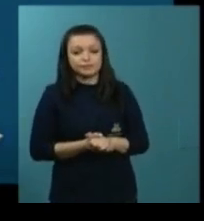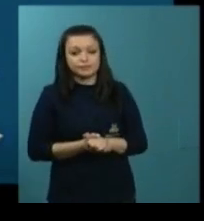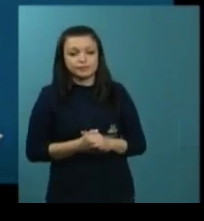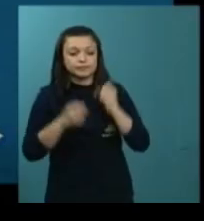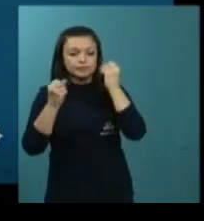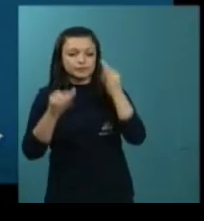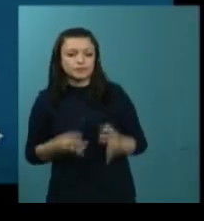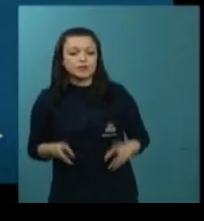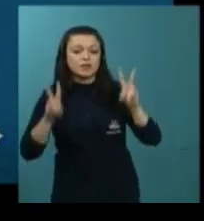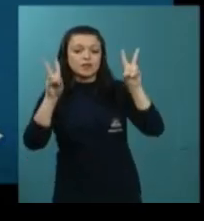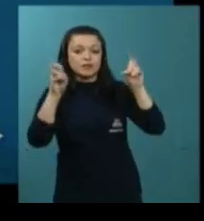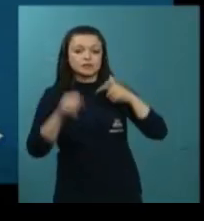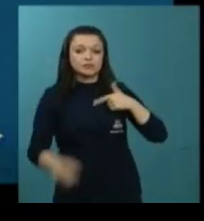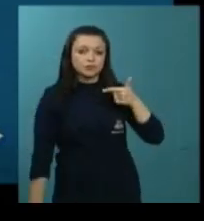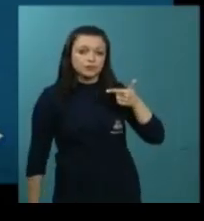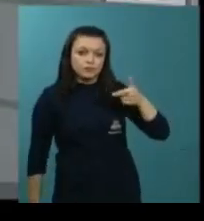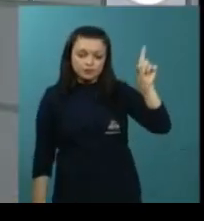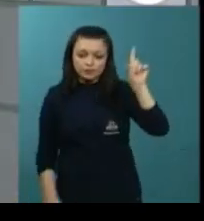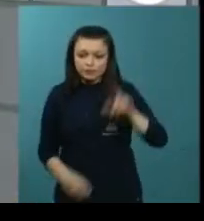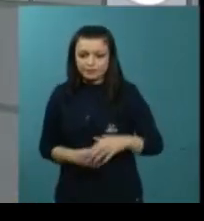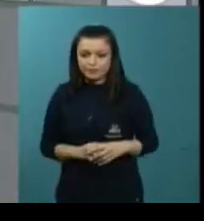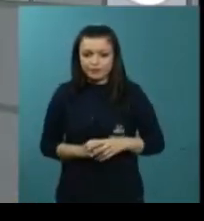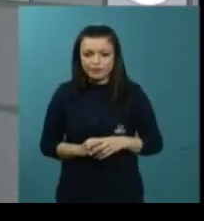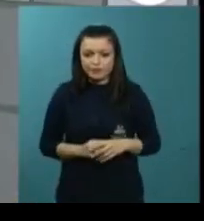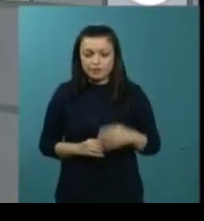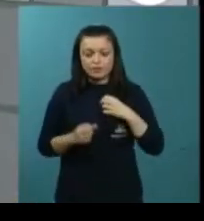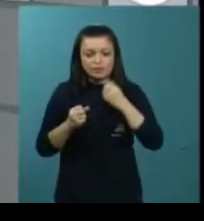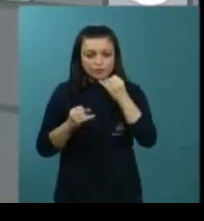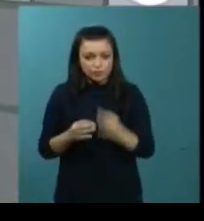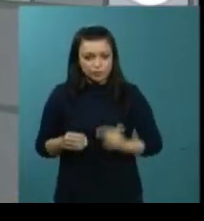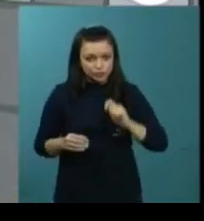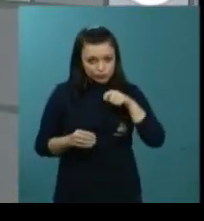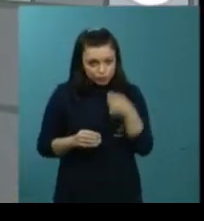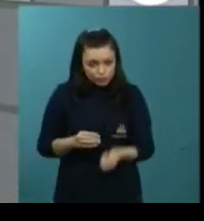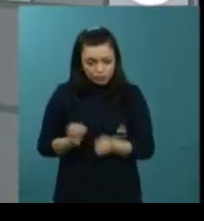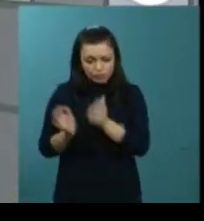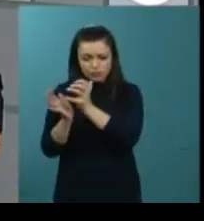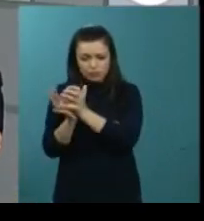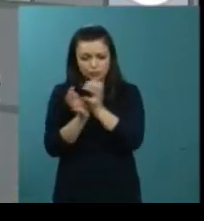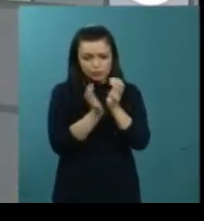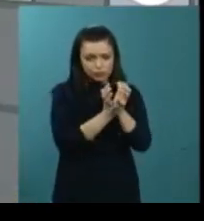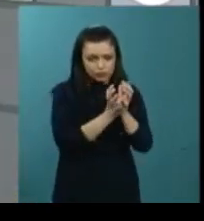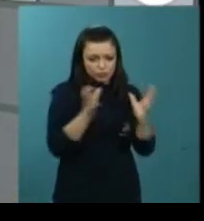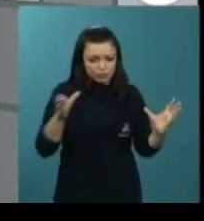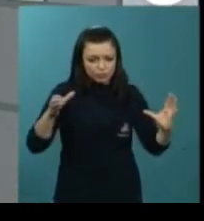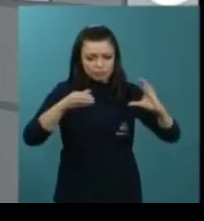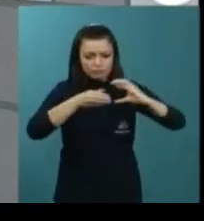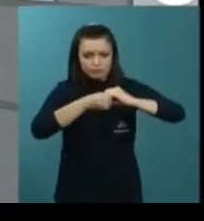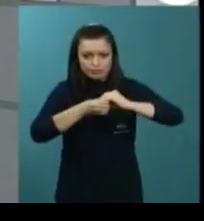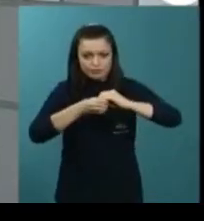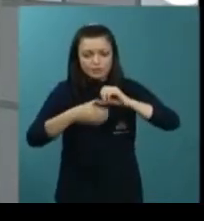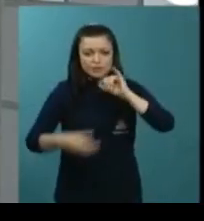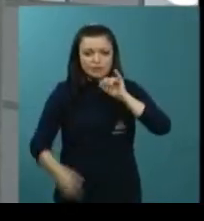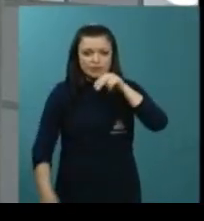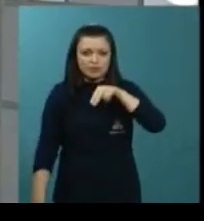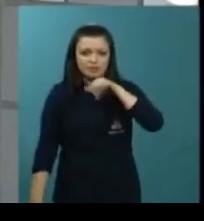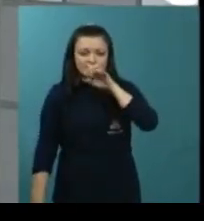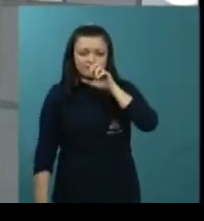de outro assunto. A interseção de 2 ou